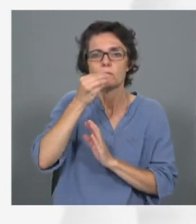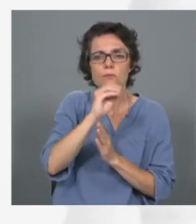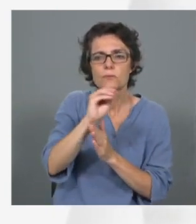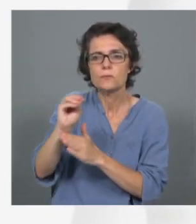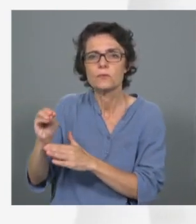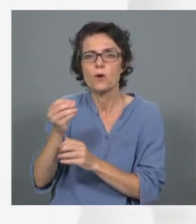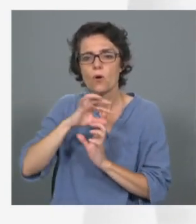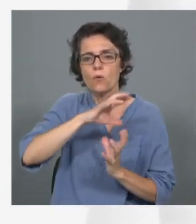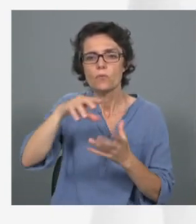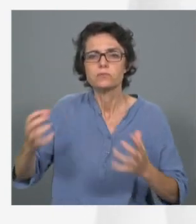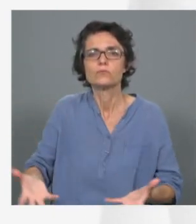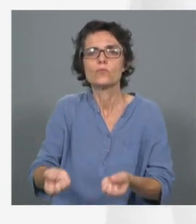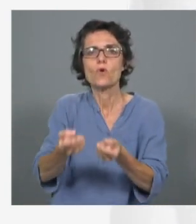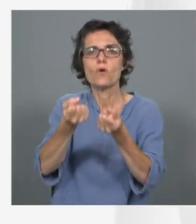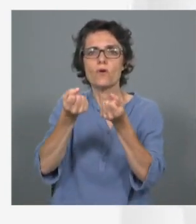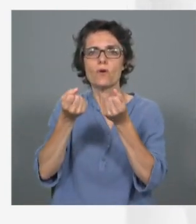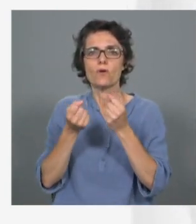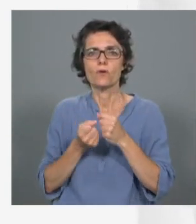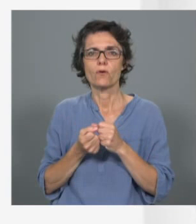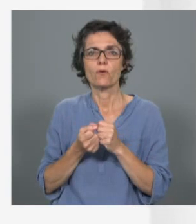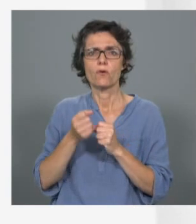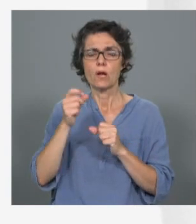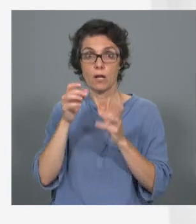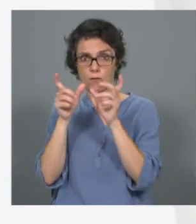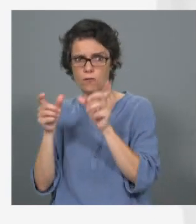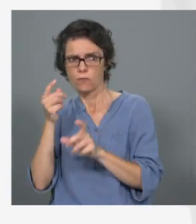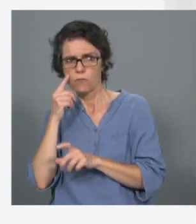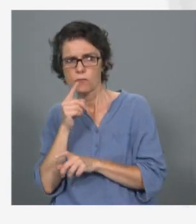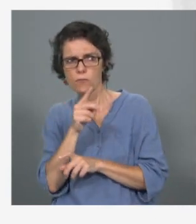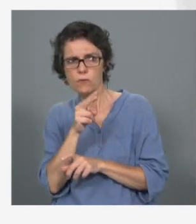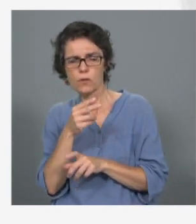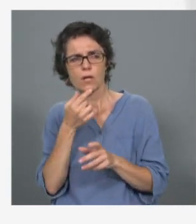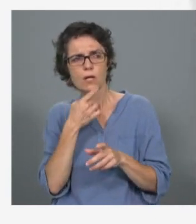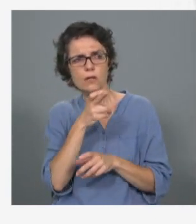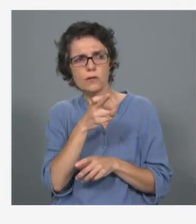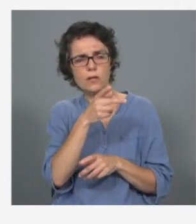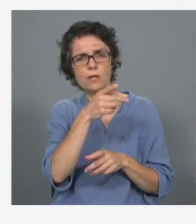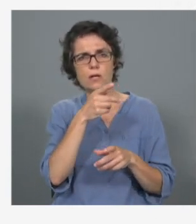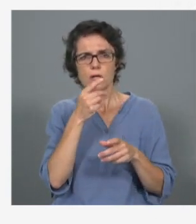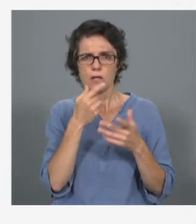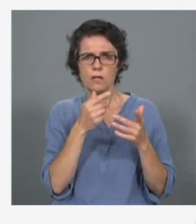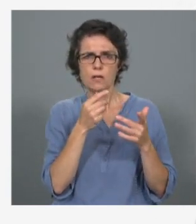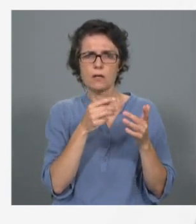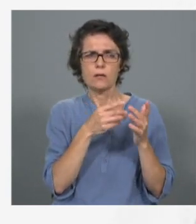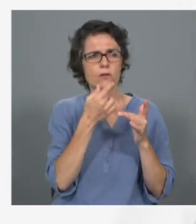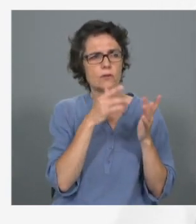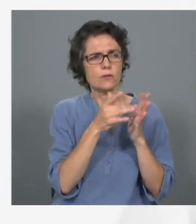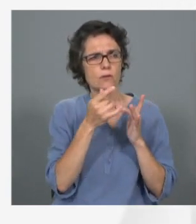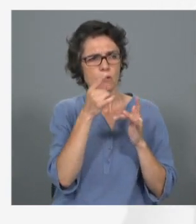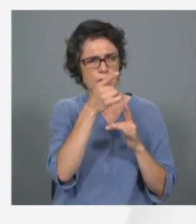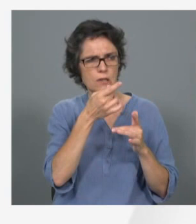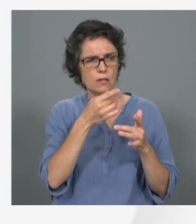mundo. Disseram-lhe eles: Senhor, dá-nos sempre desse pão. Jesus